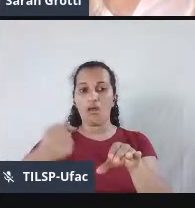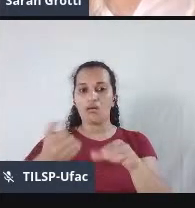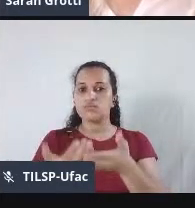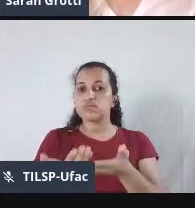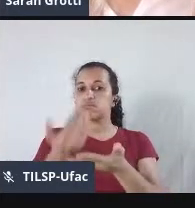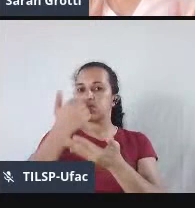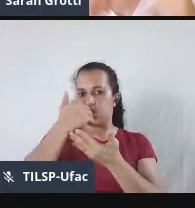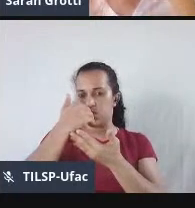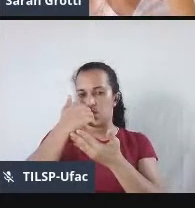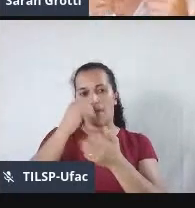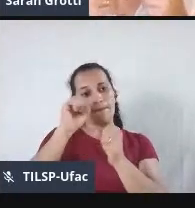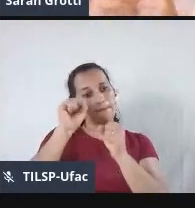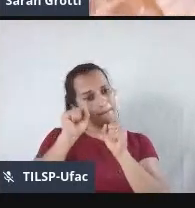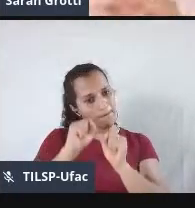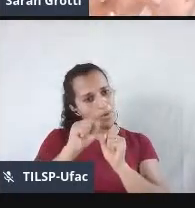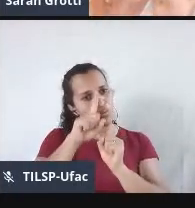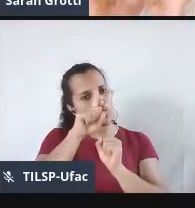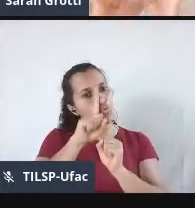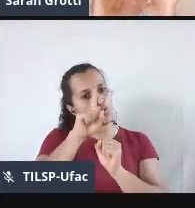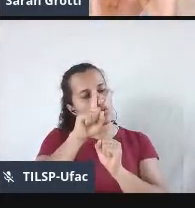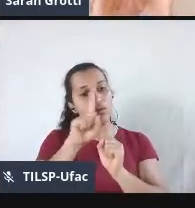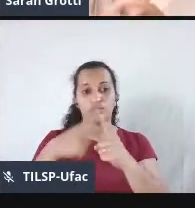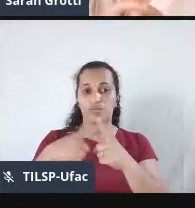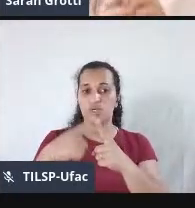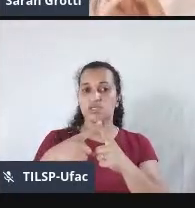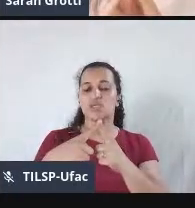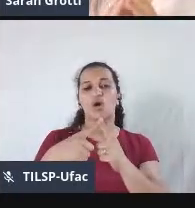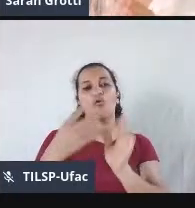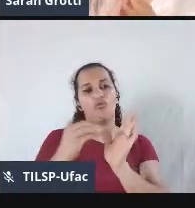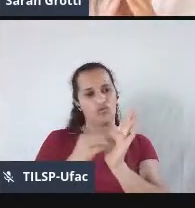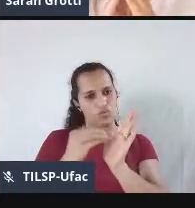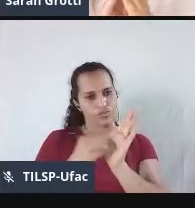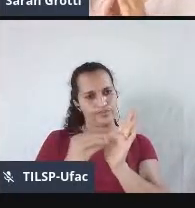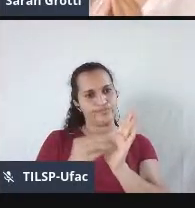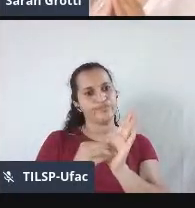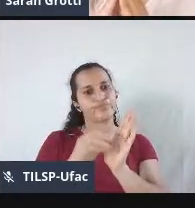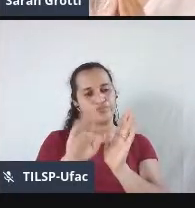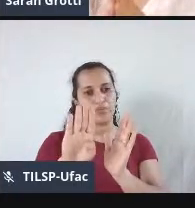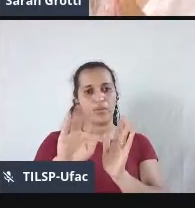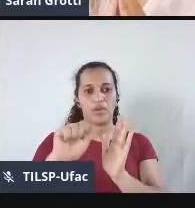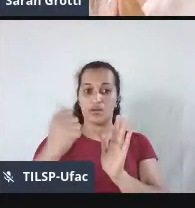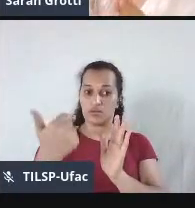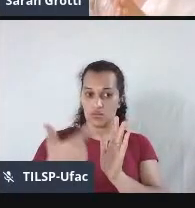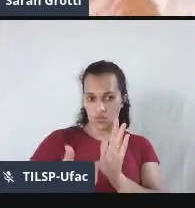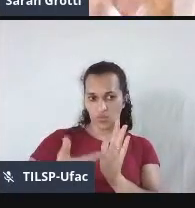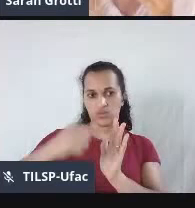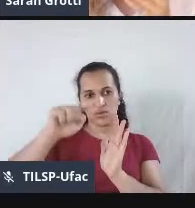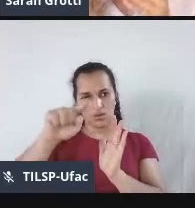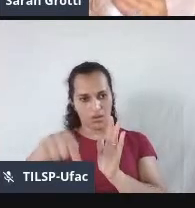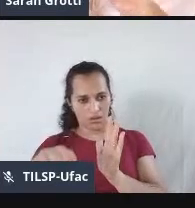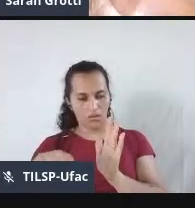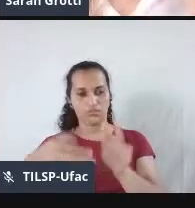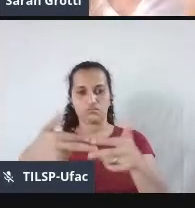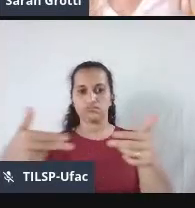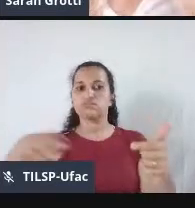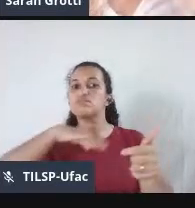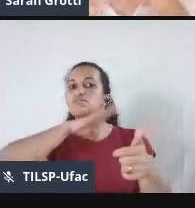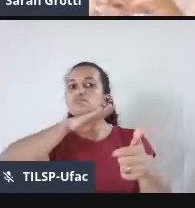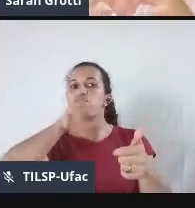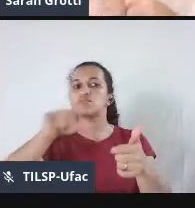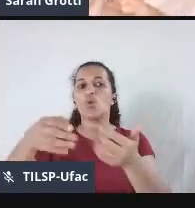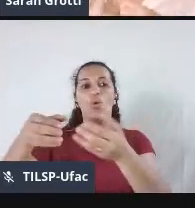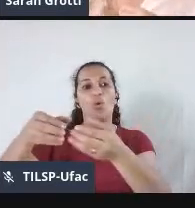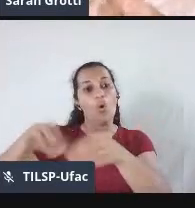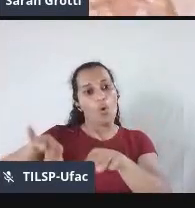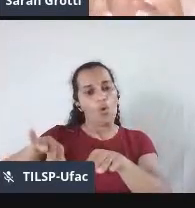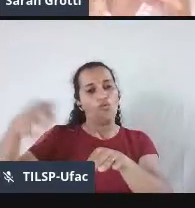deficiência ocorrerá. Porque, como está ali em cima, a B12 é presente em produtos de origem animal. Ovo e leite